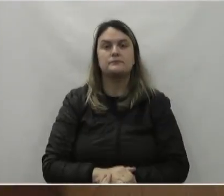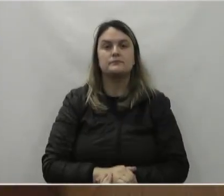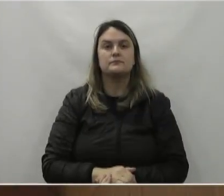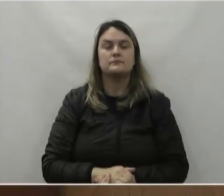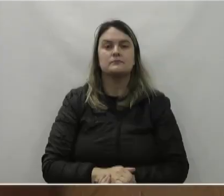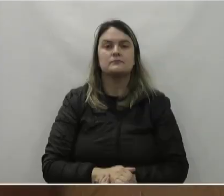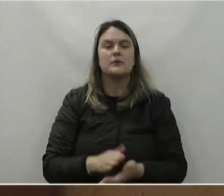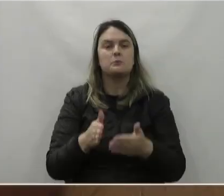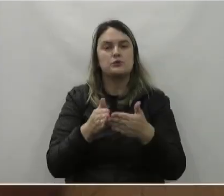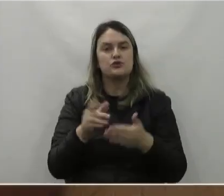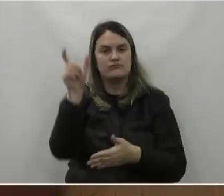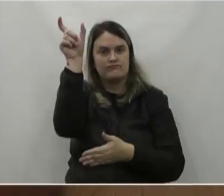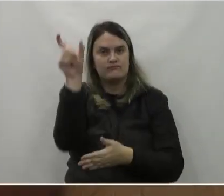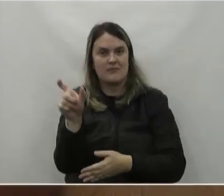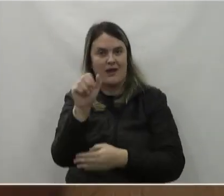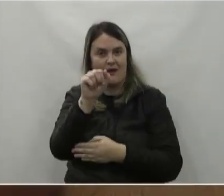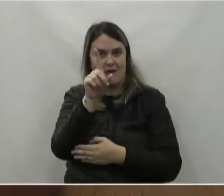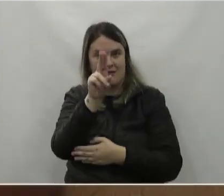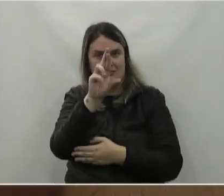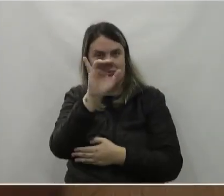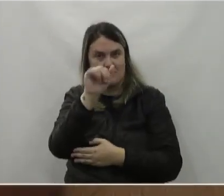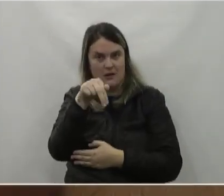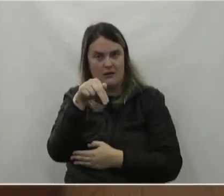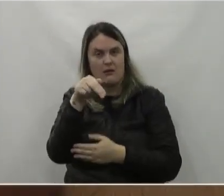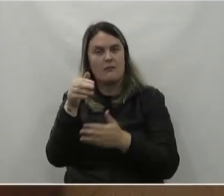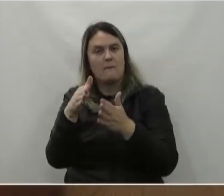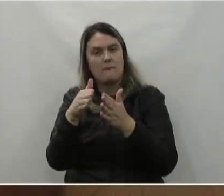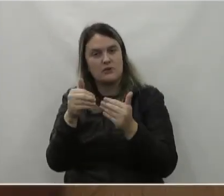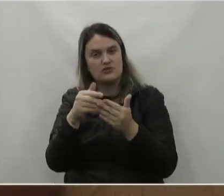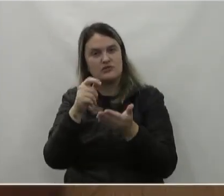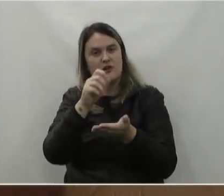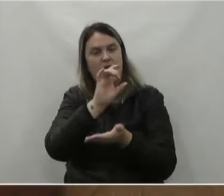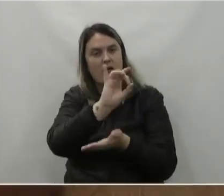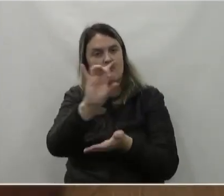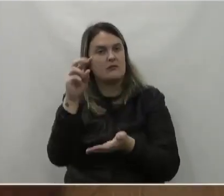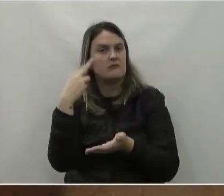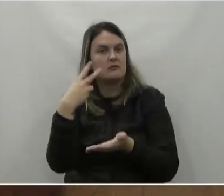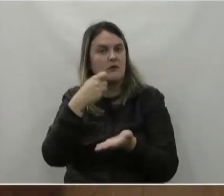aprovada. Solicito ao senhor Adrian que recolha as assinaturas.